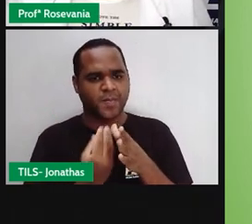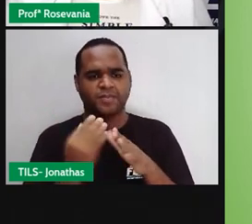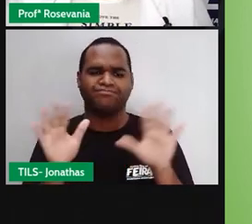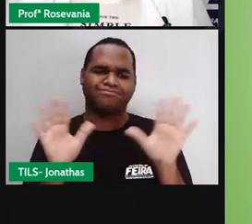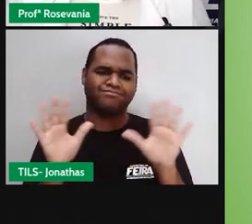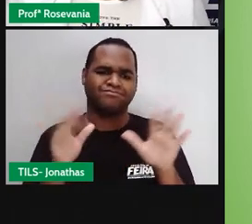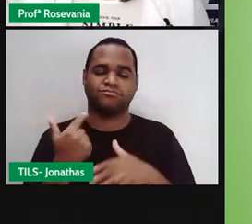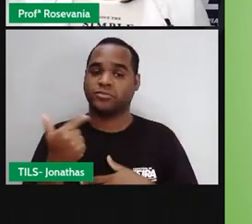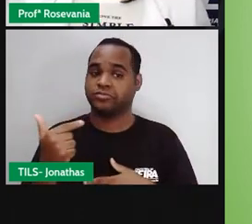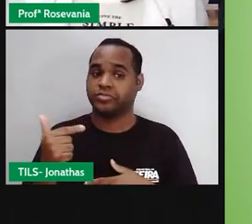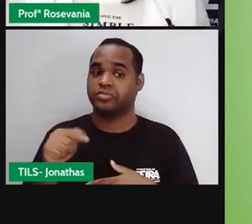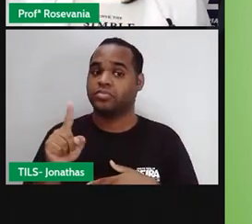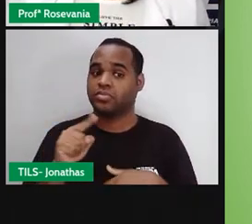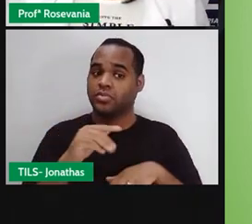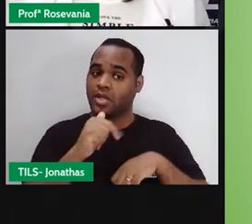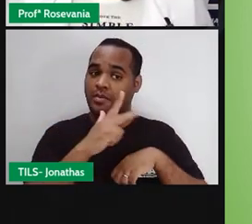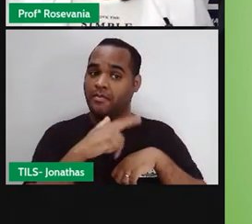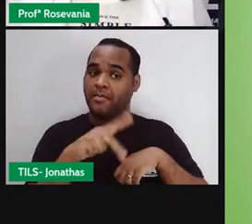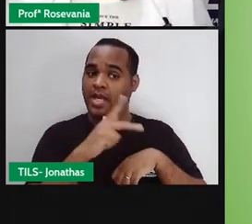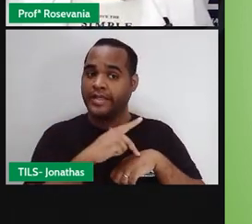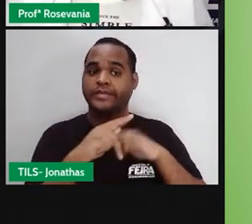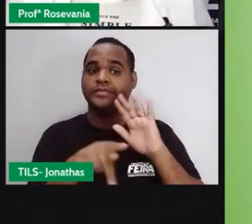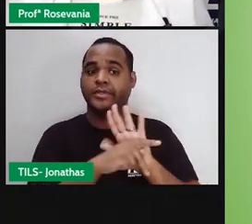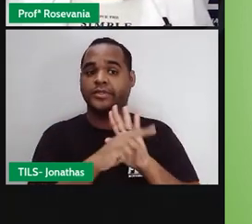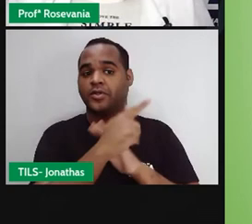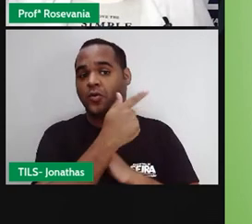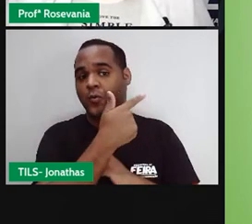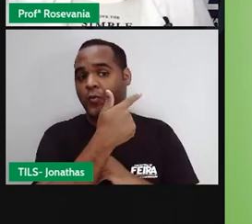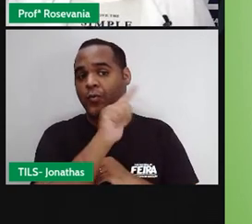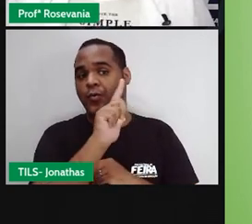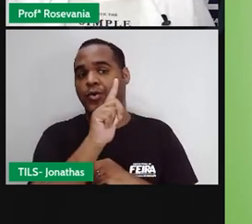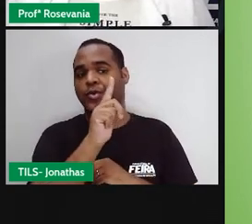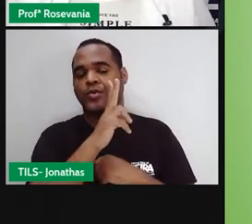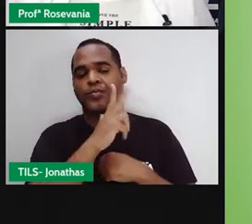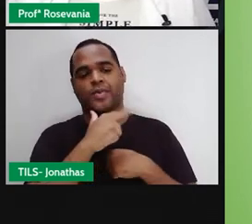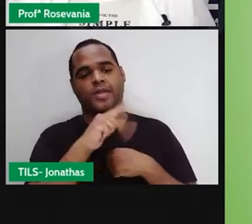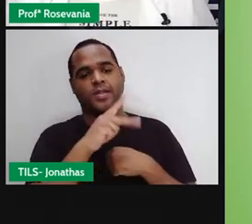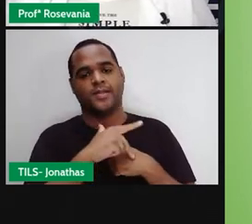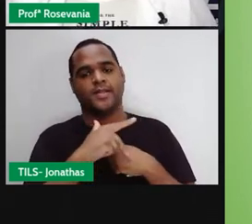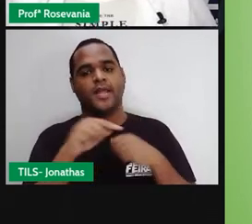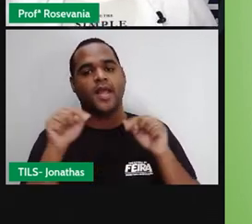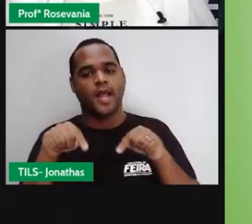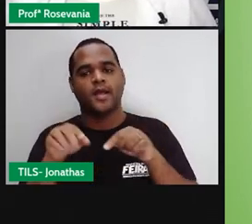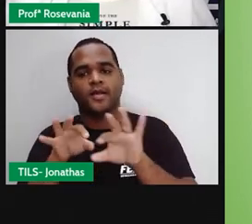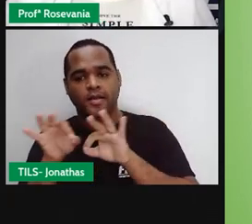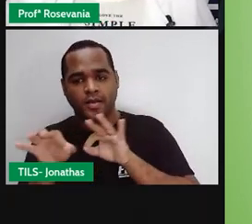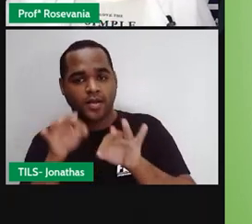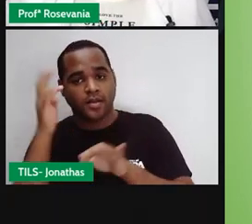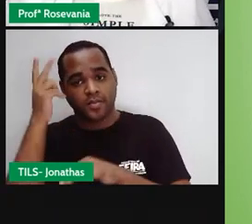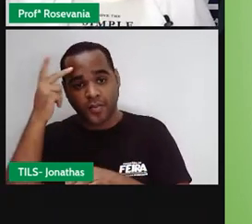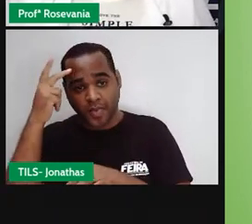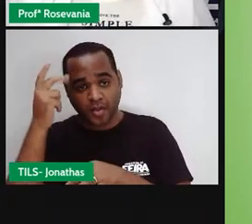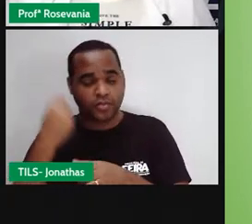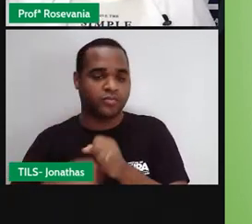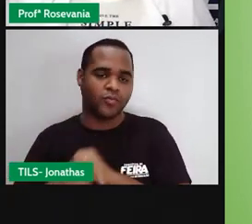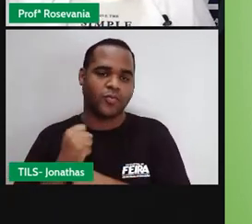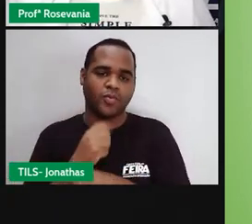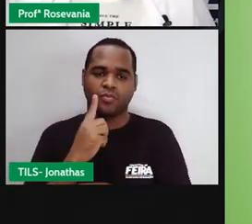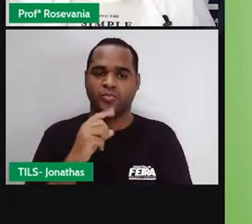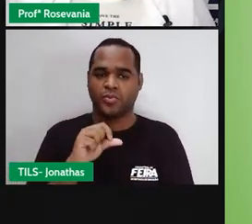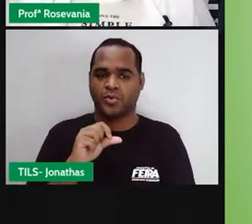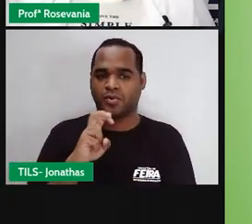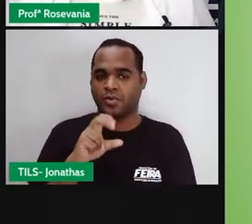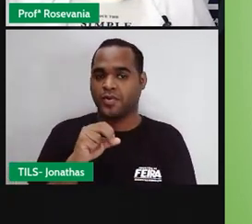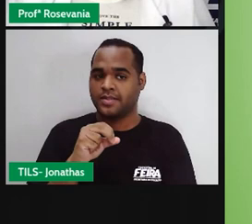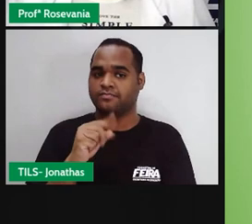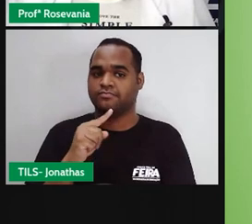fazer esses carros. A gente importou tudo. Então, a linha de montagem de uma fábrica de automóveis em São Paulo, no fim dos anos 50.